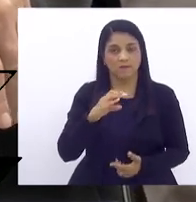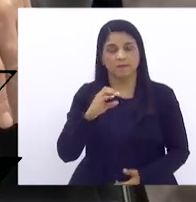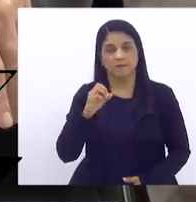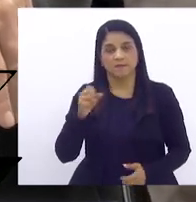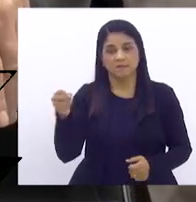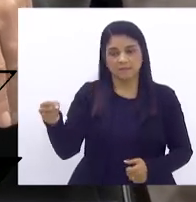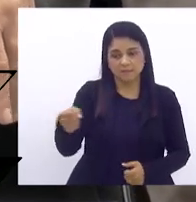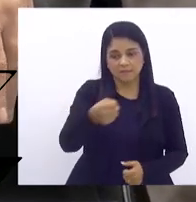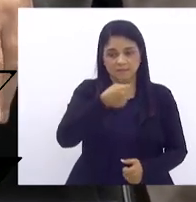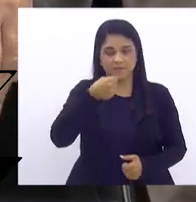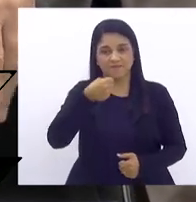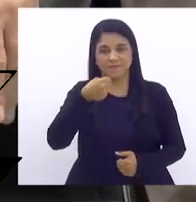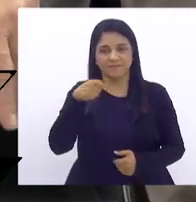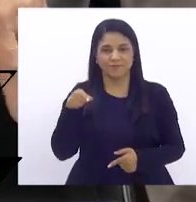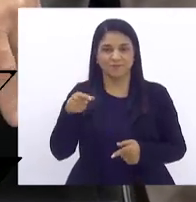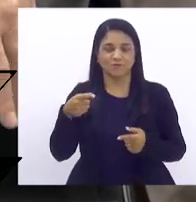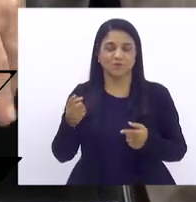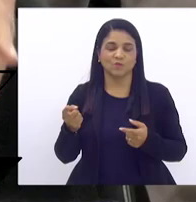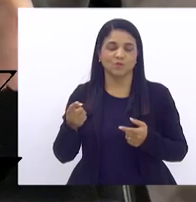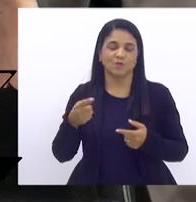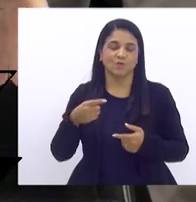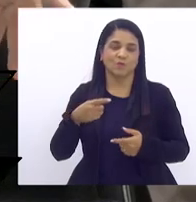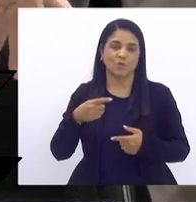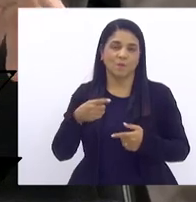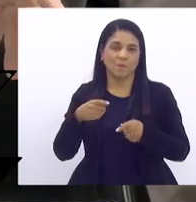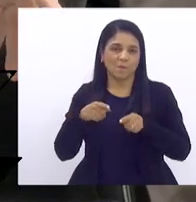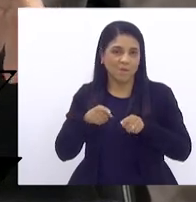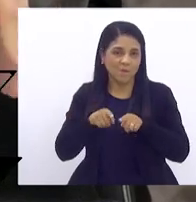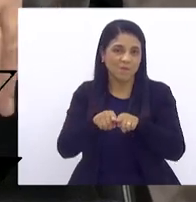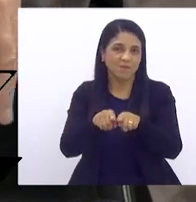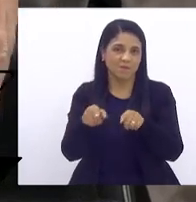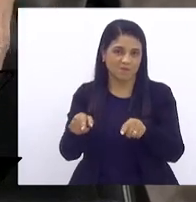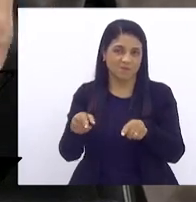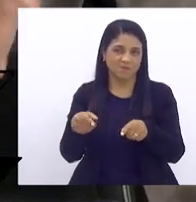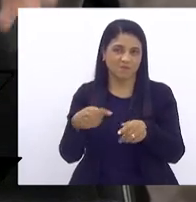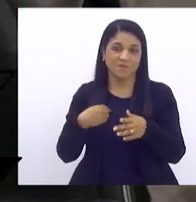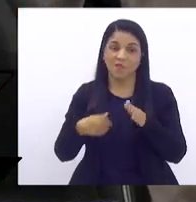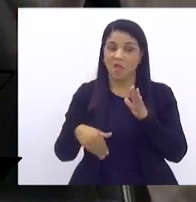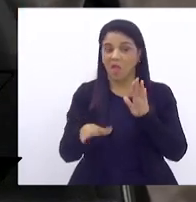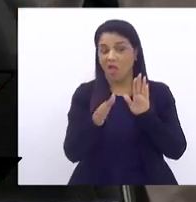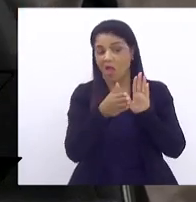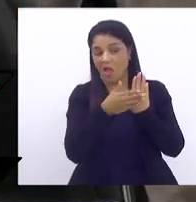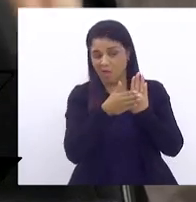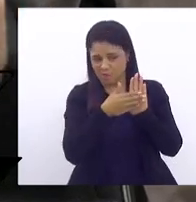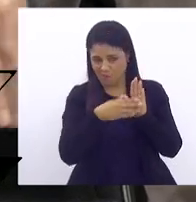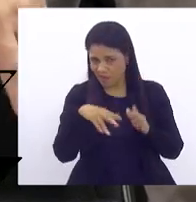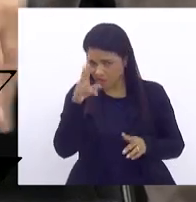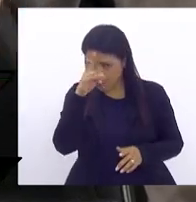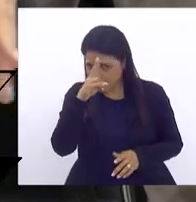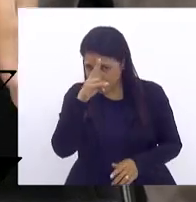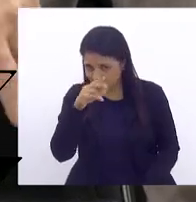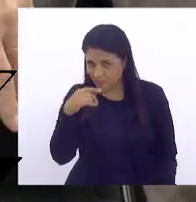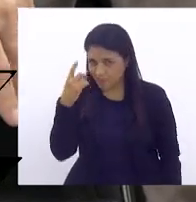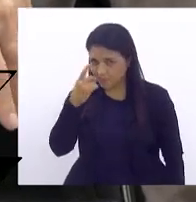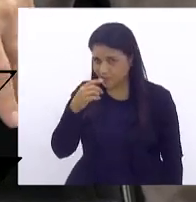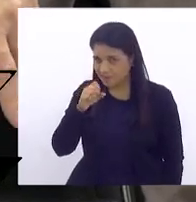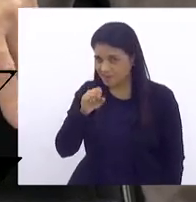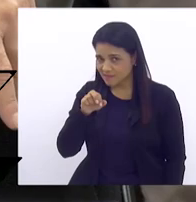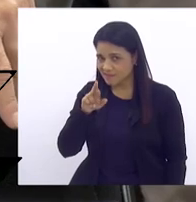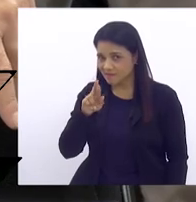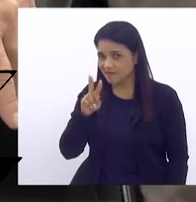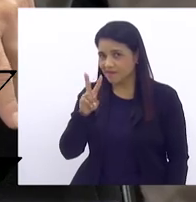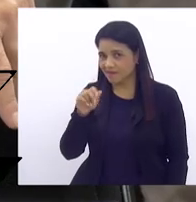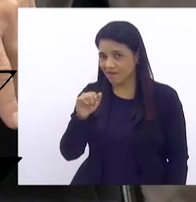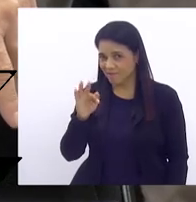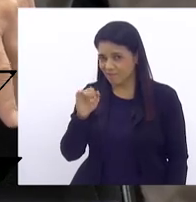patrocinador. Ora, a presente proposta, o deputado Serafim lembra disso, né? A presente proposta